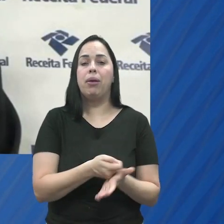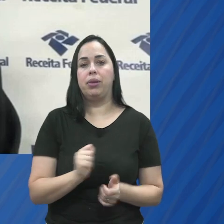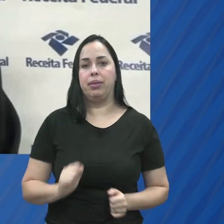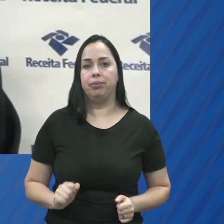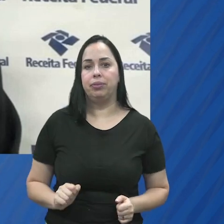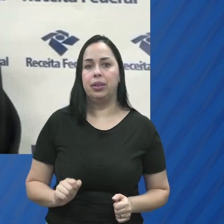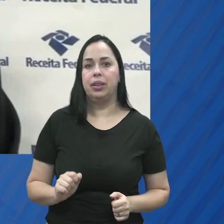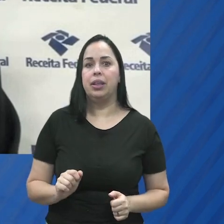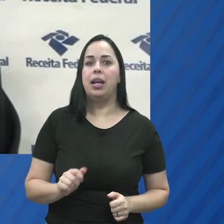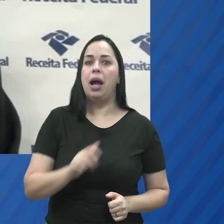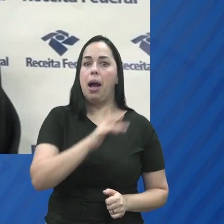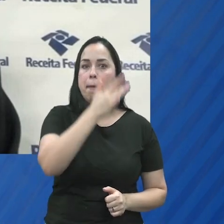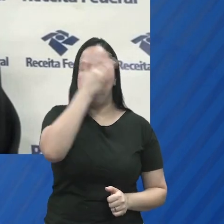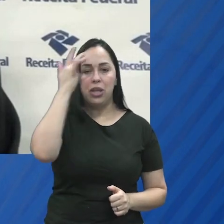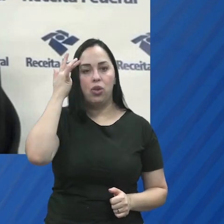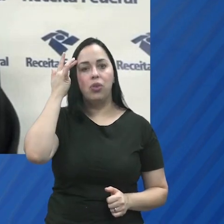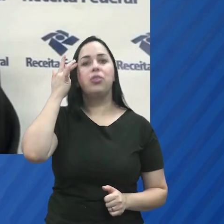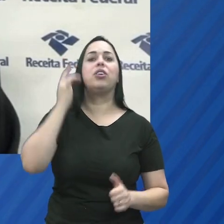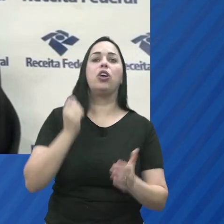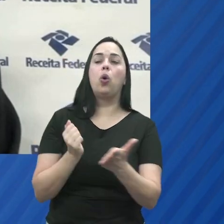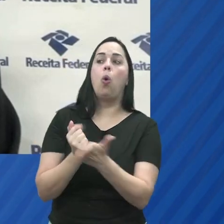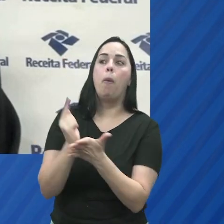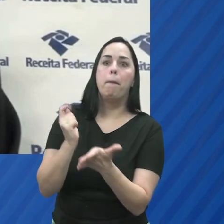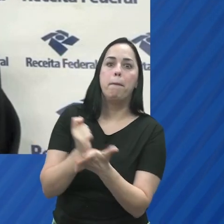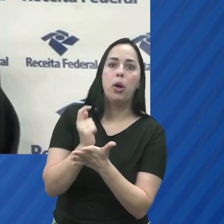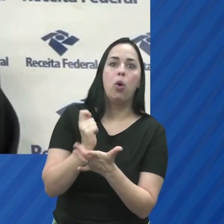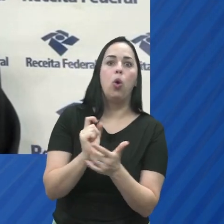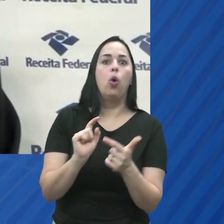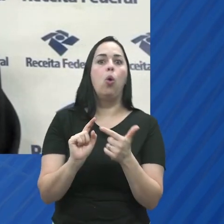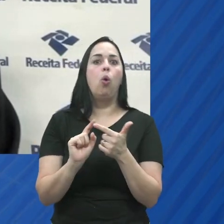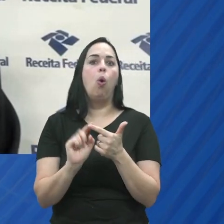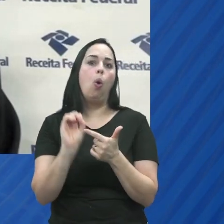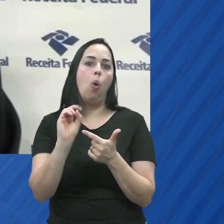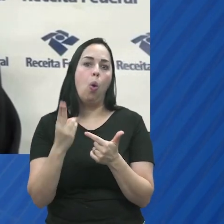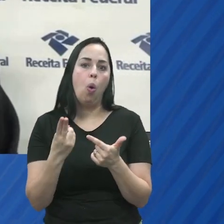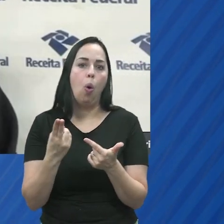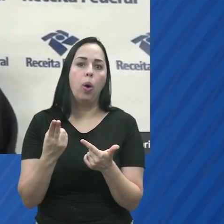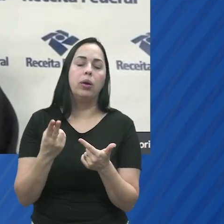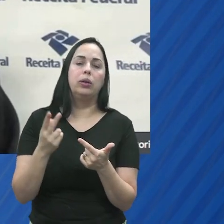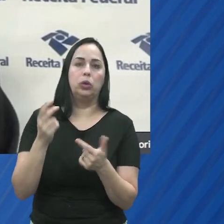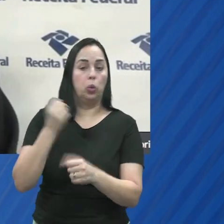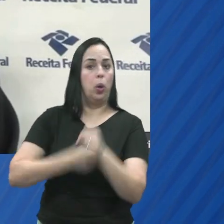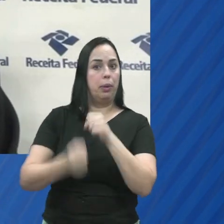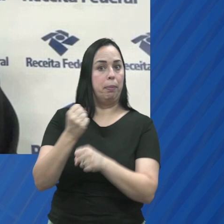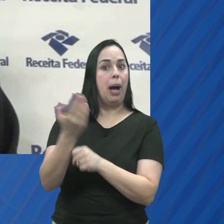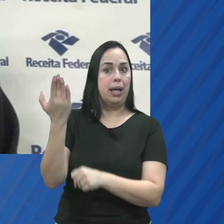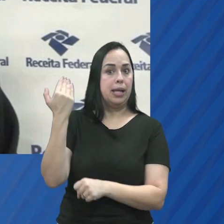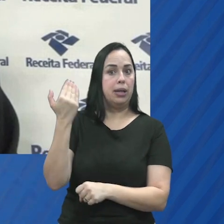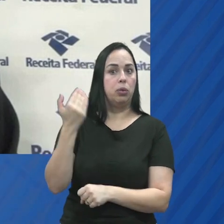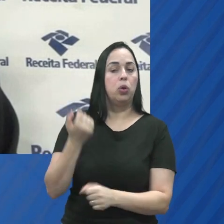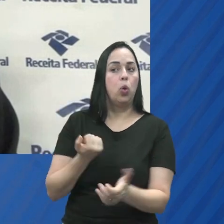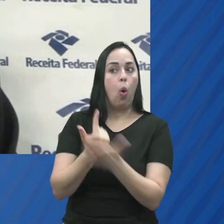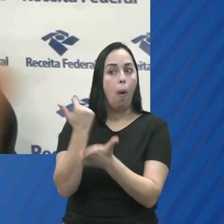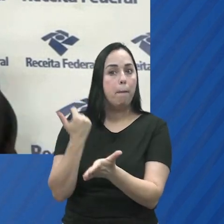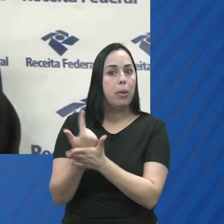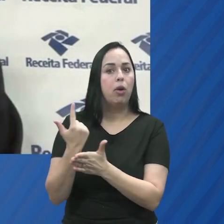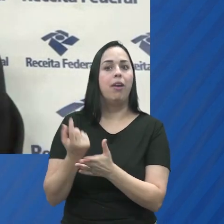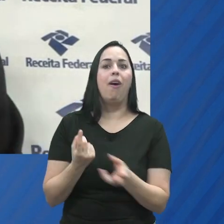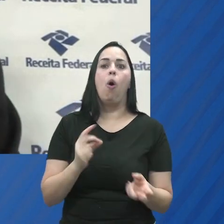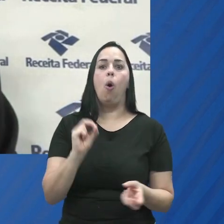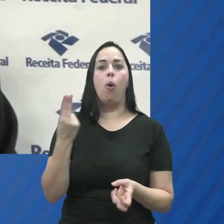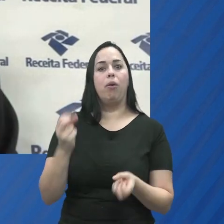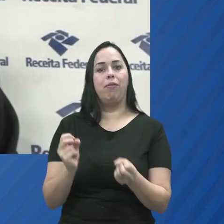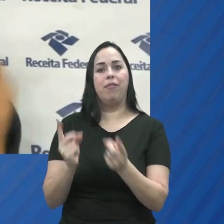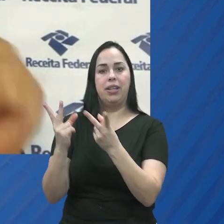o contribuinte que ele atualizou os bens imóveis e pagou ganho de capital, isso em dezembro do ano passado. E